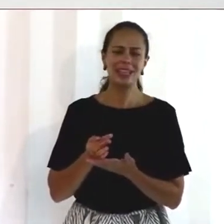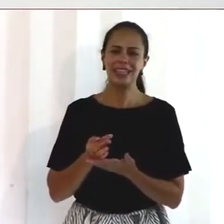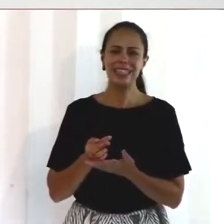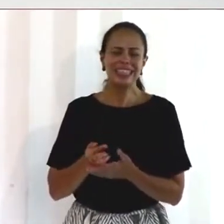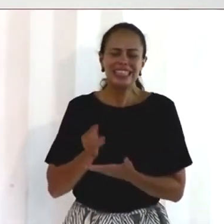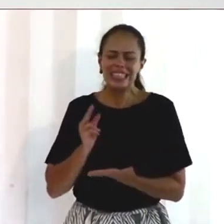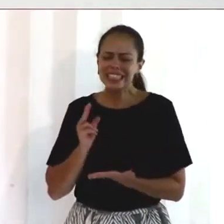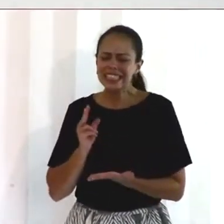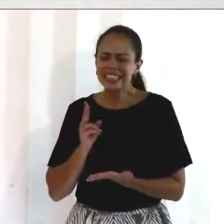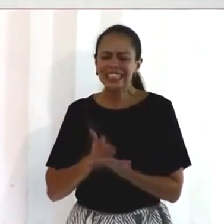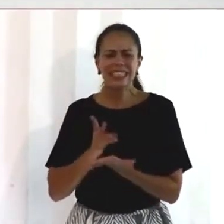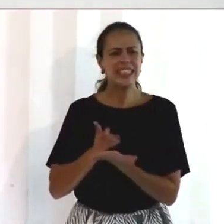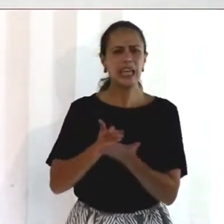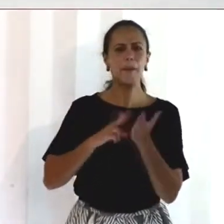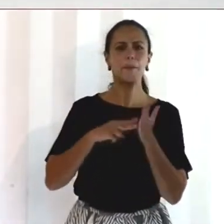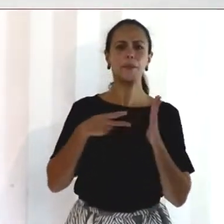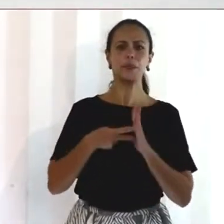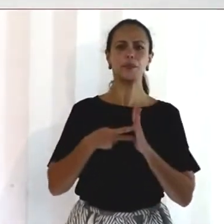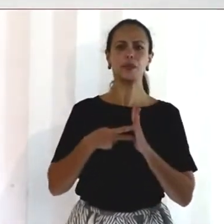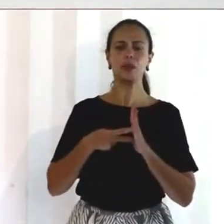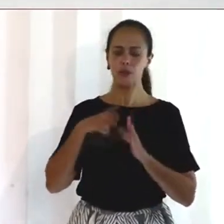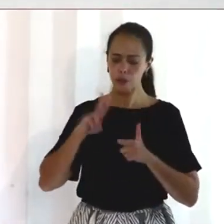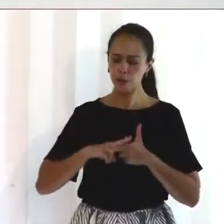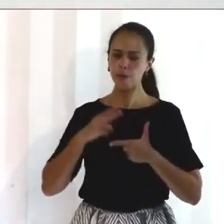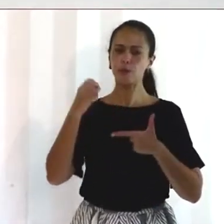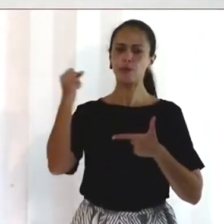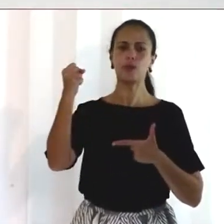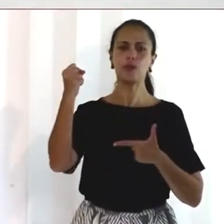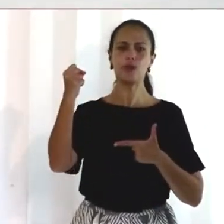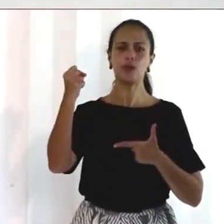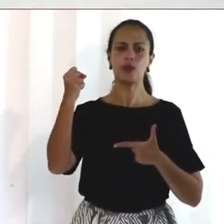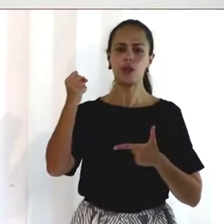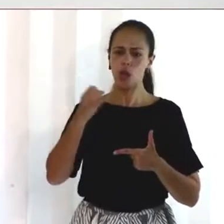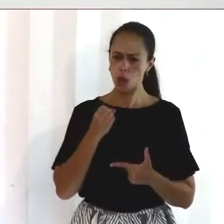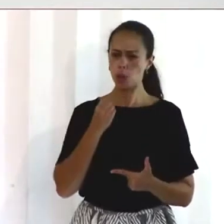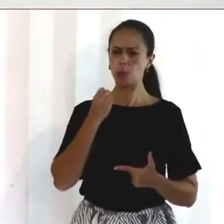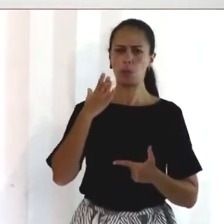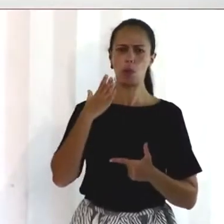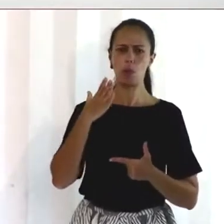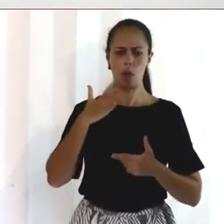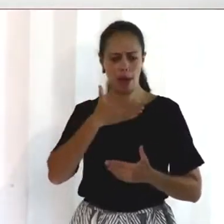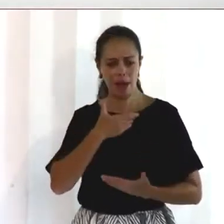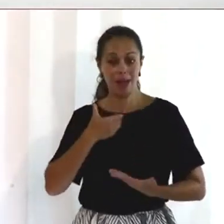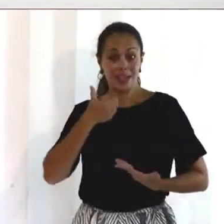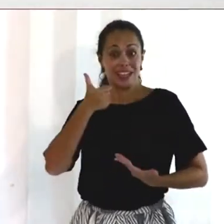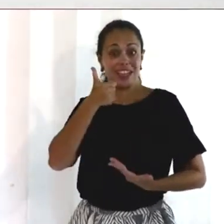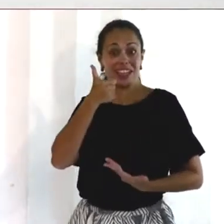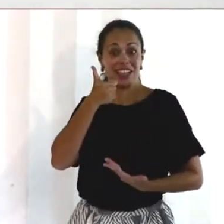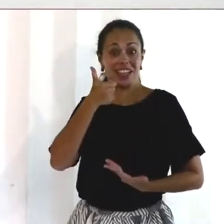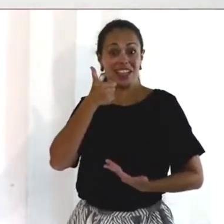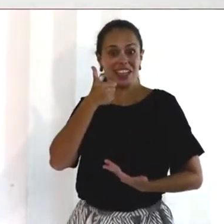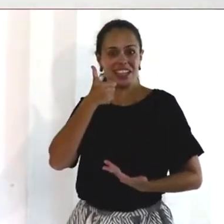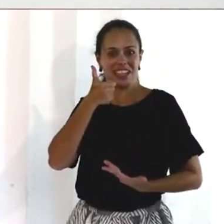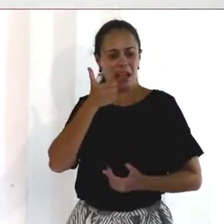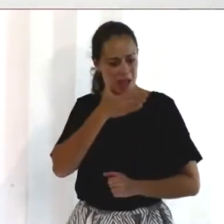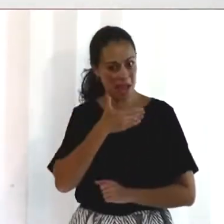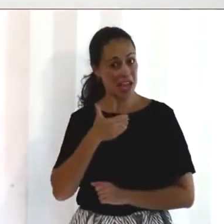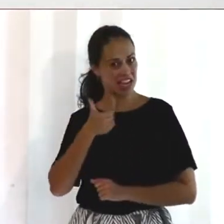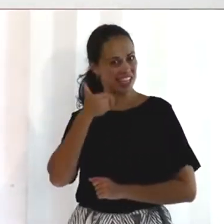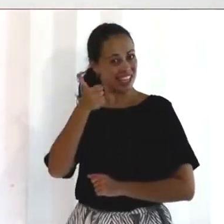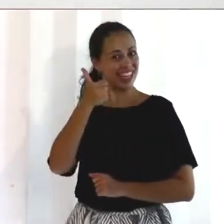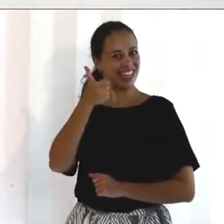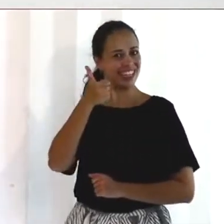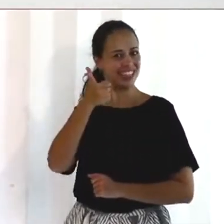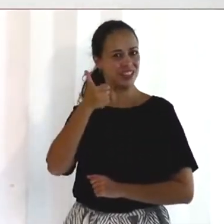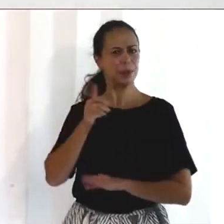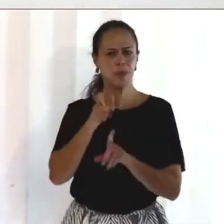uma proposta de vida, uma proposta de vitória, uma proposta de superação. Pode acreditar nesse seu